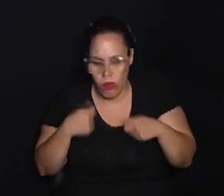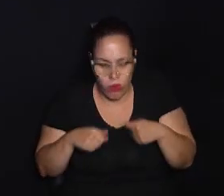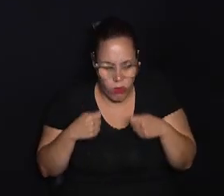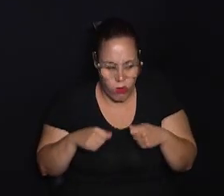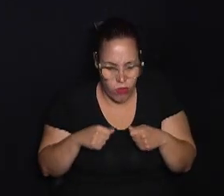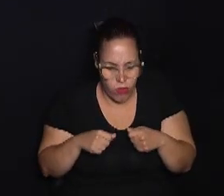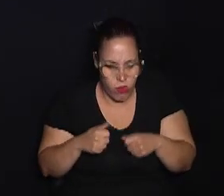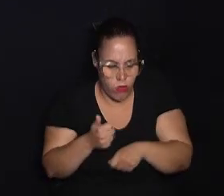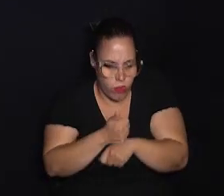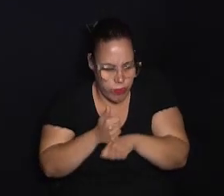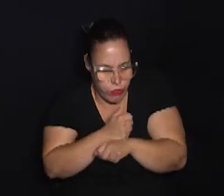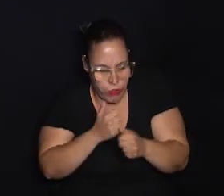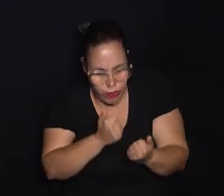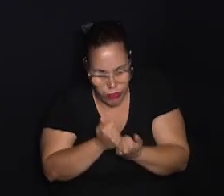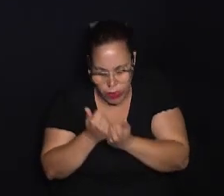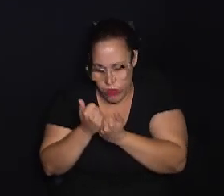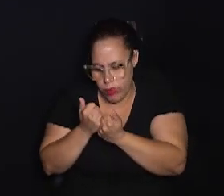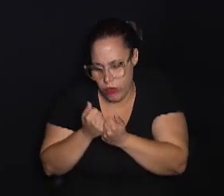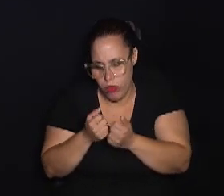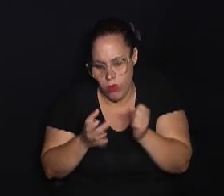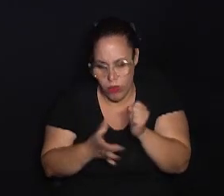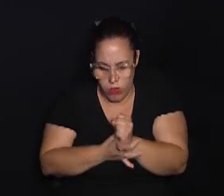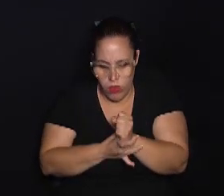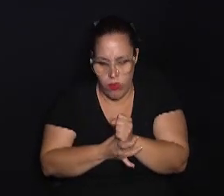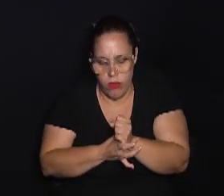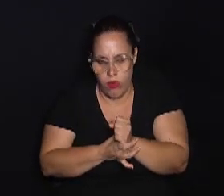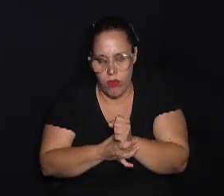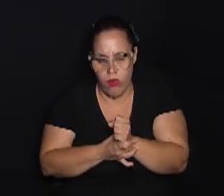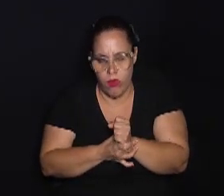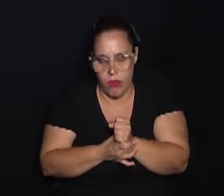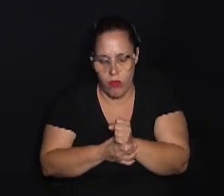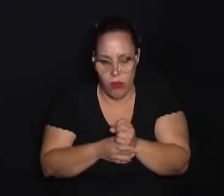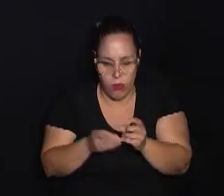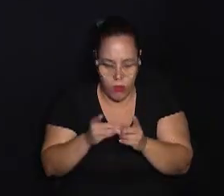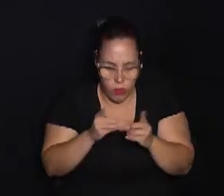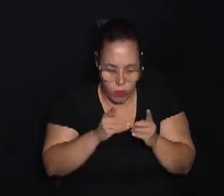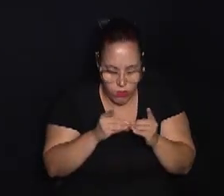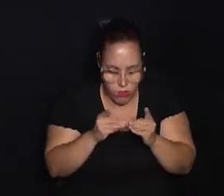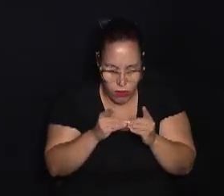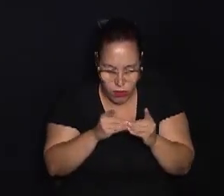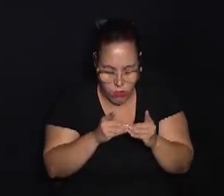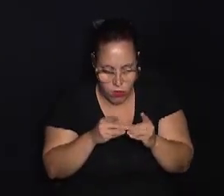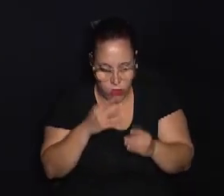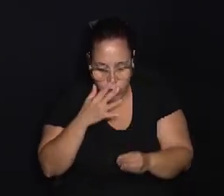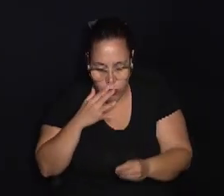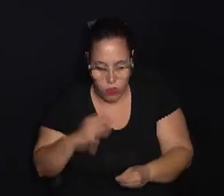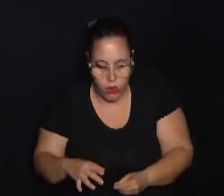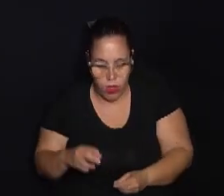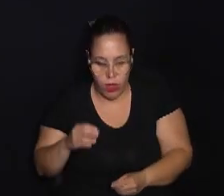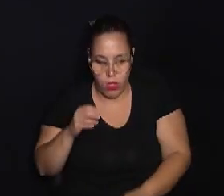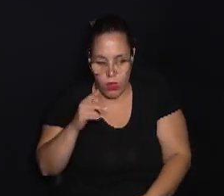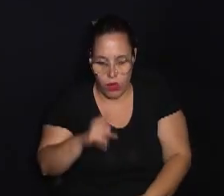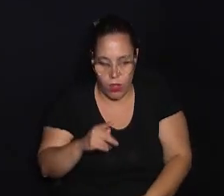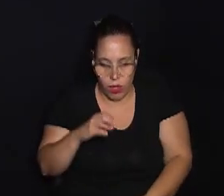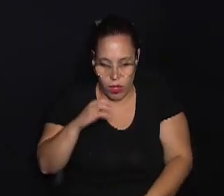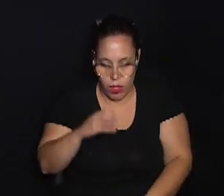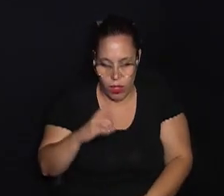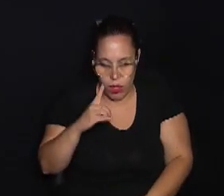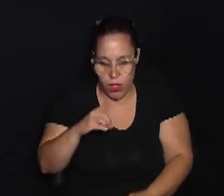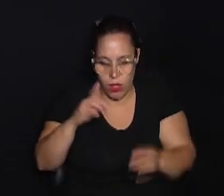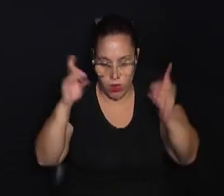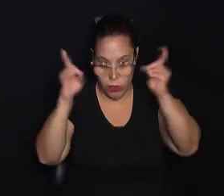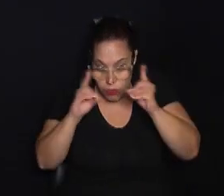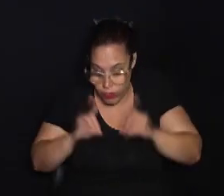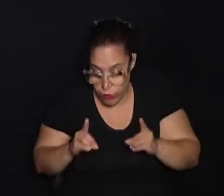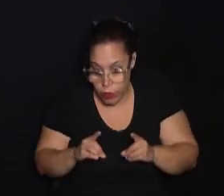de profissionais de apoio para garantir o atendimento das crianças PCDs, dos nossos alunos